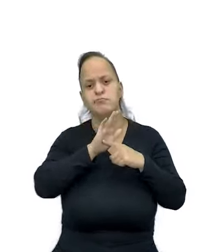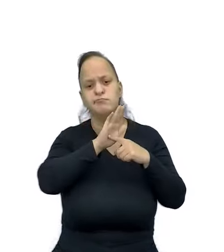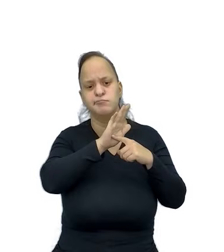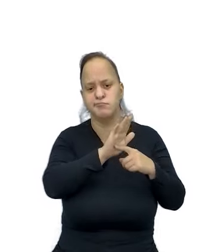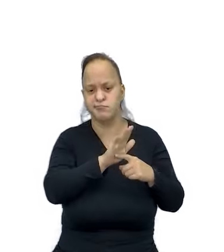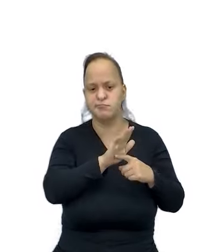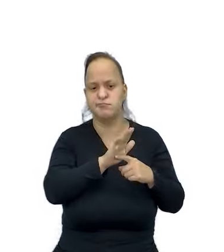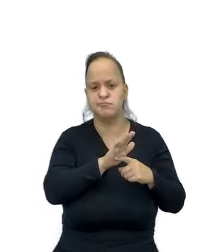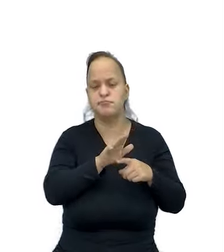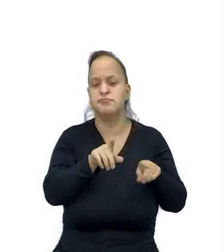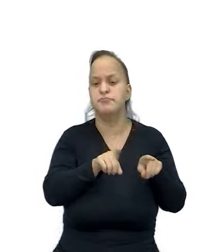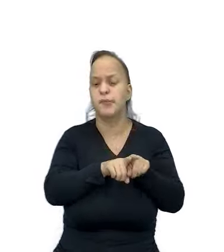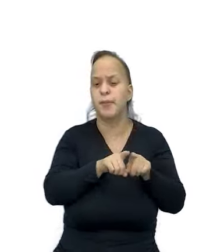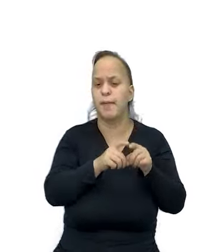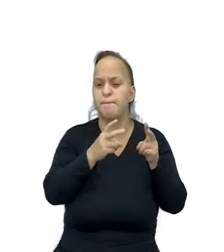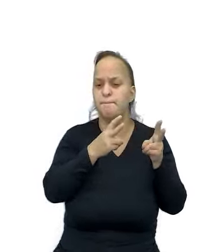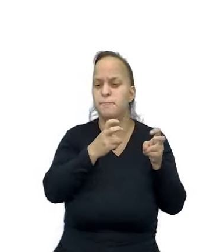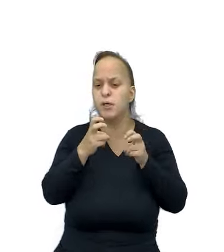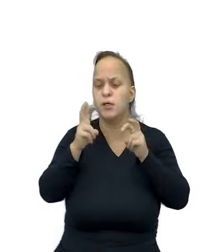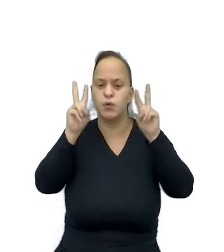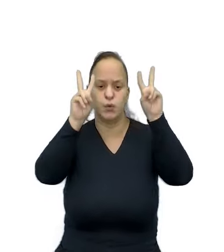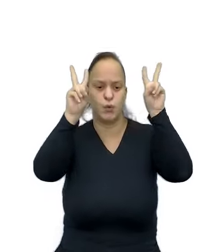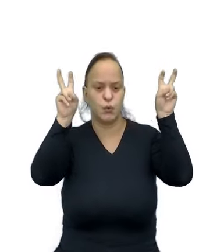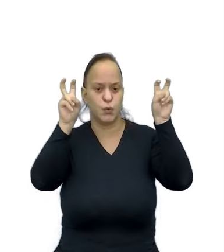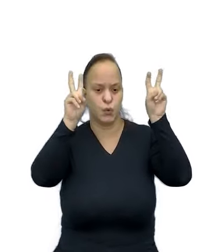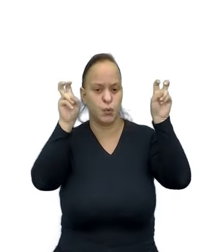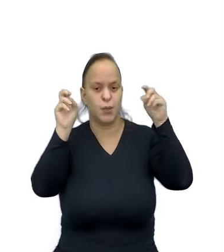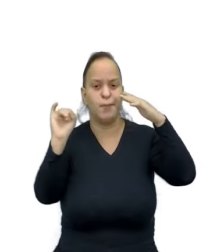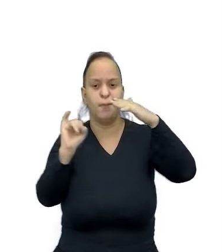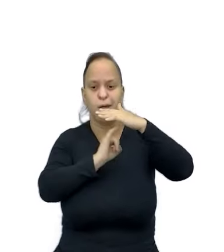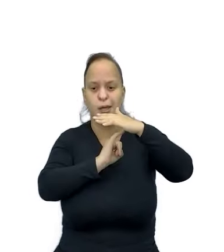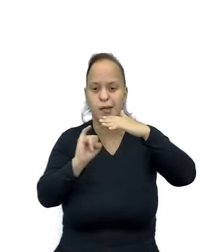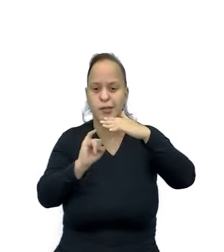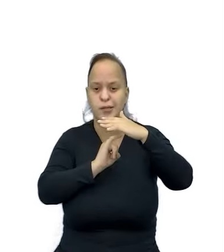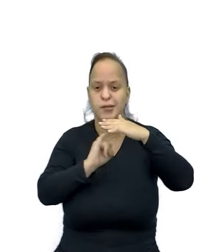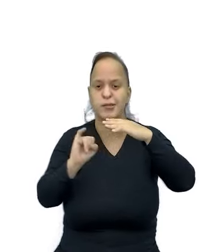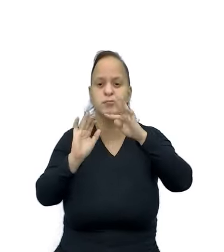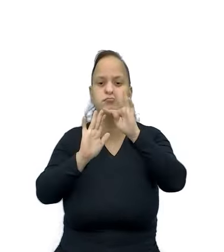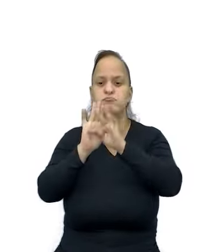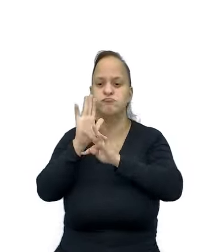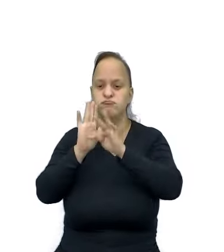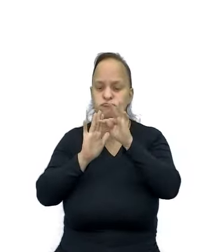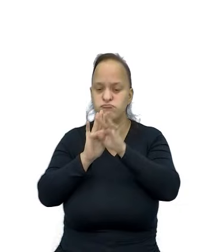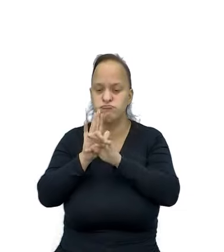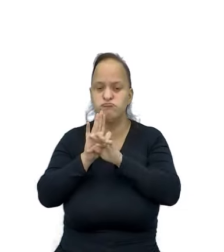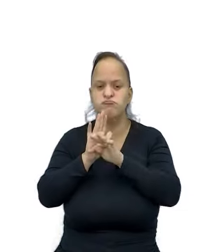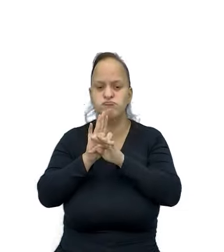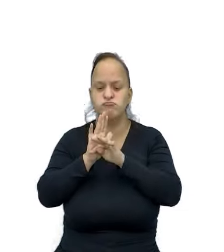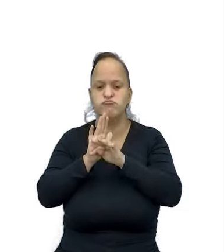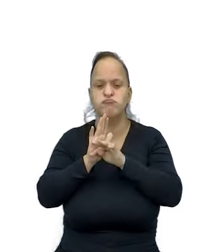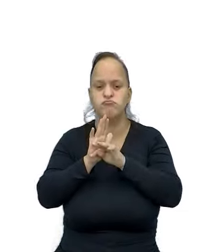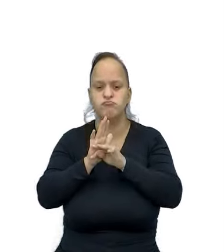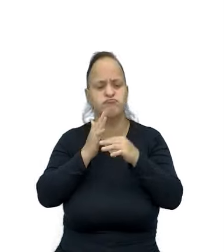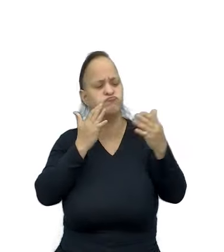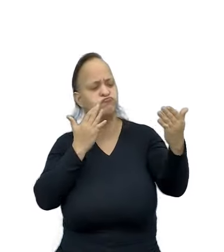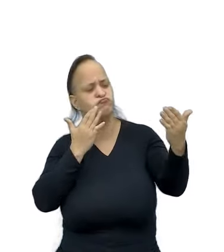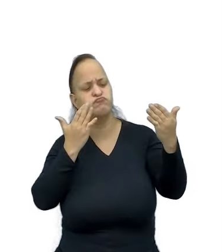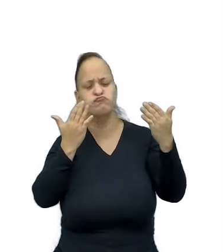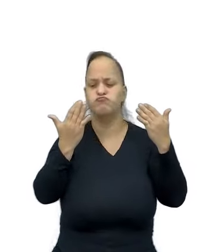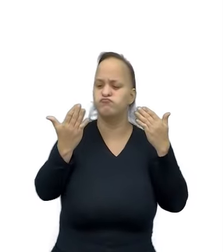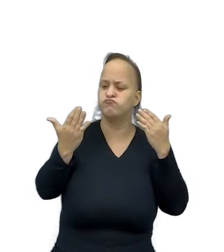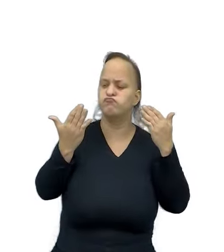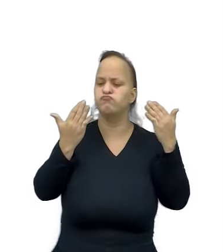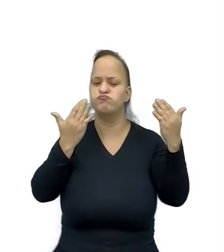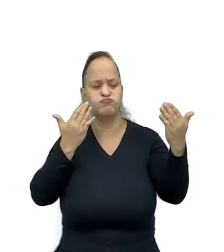gênero. Identificação do tema, o uso da informalidade no texto, que deve ser trabalhado, e também pode ser feita uma comparação entre